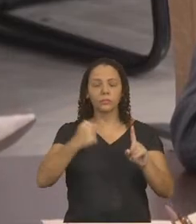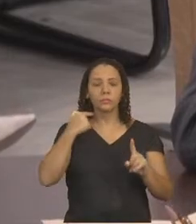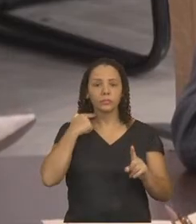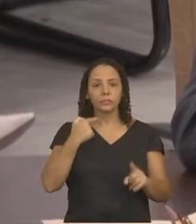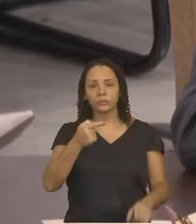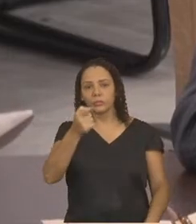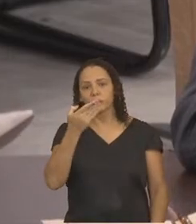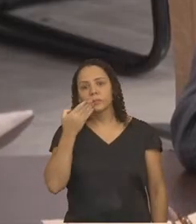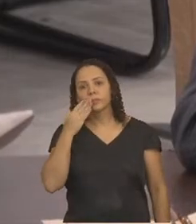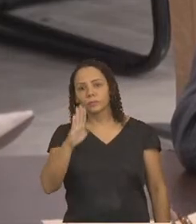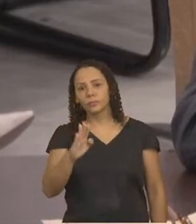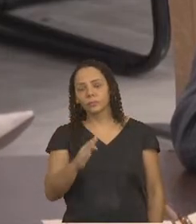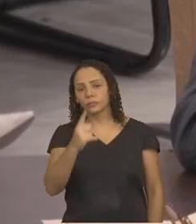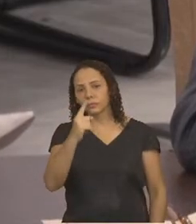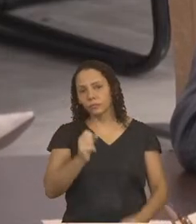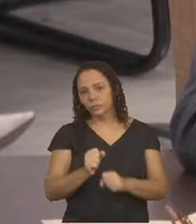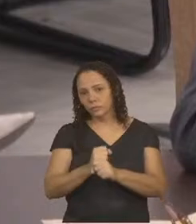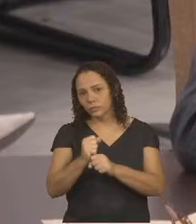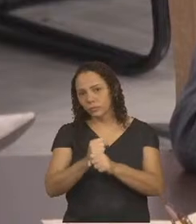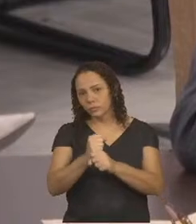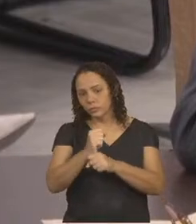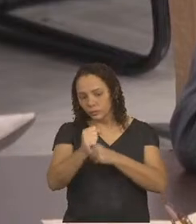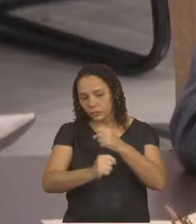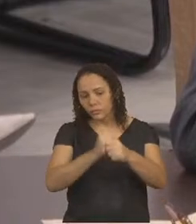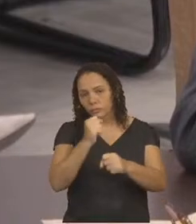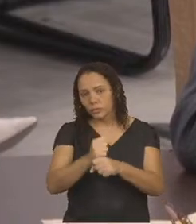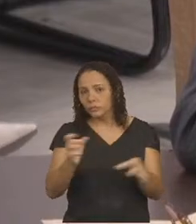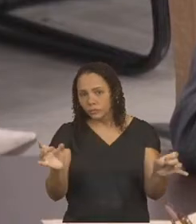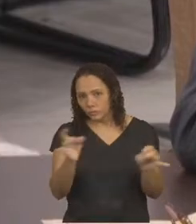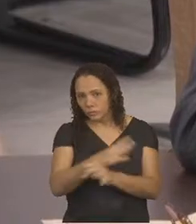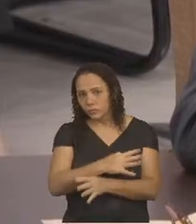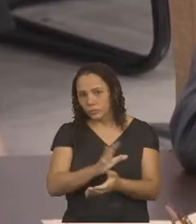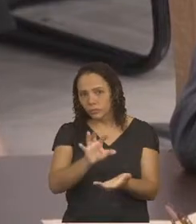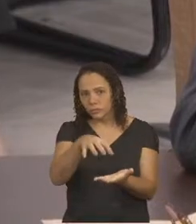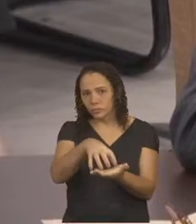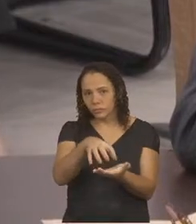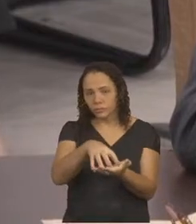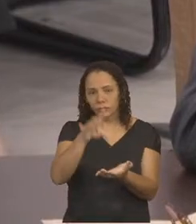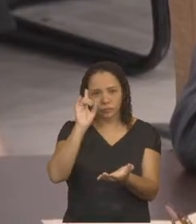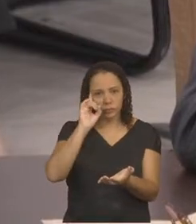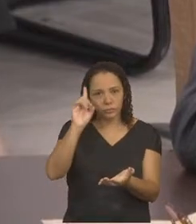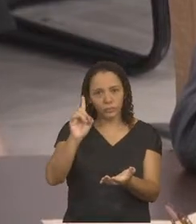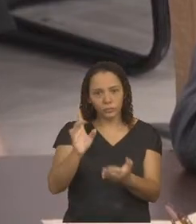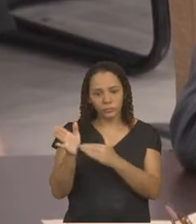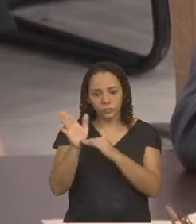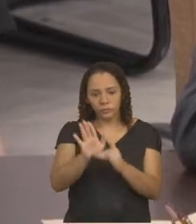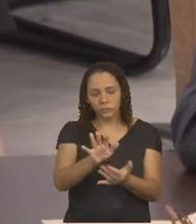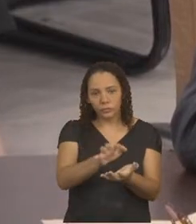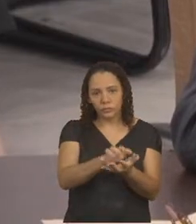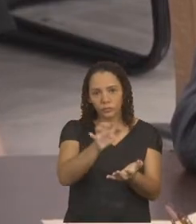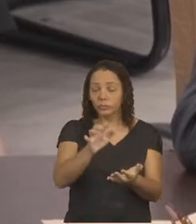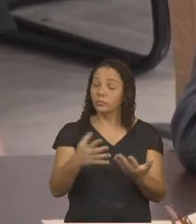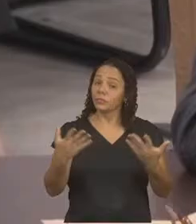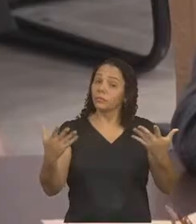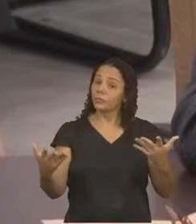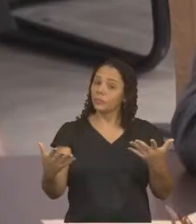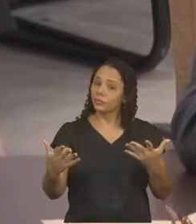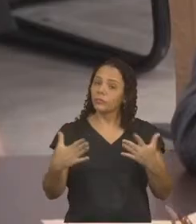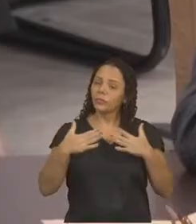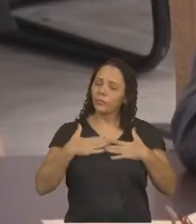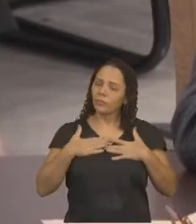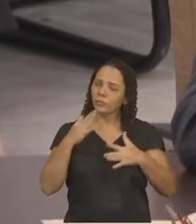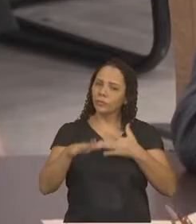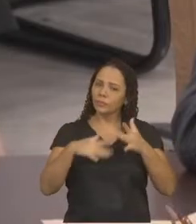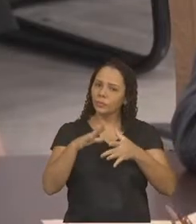orientou, daqui a 1 ano o Centro-Dia estará pronto atendendo os idosos. Então, pode ter certeza que vai ser o meu maior presente de aniversário, se